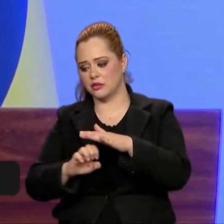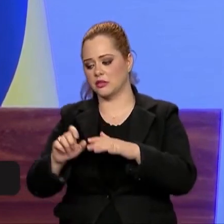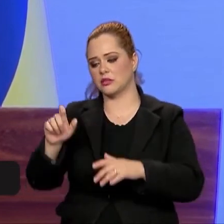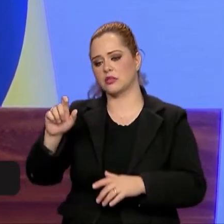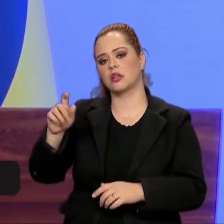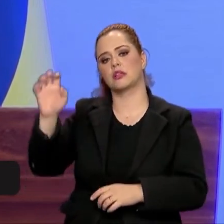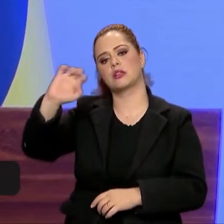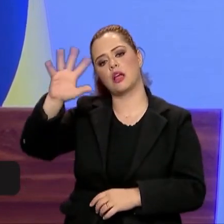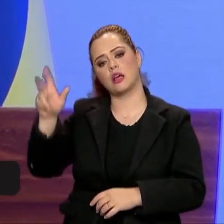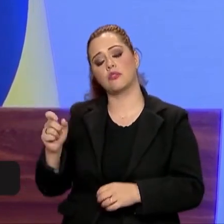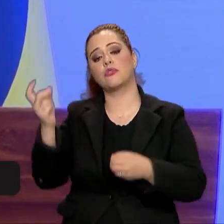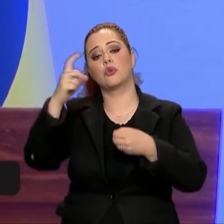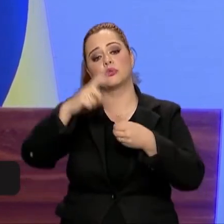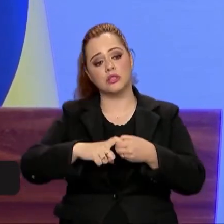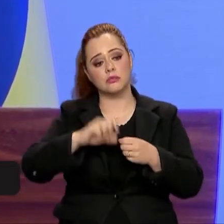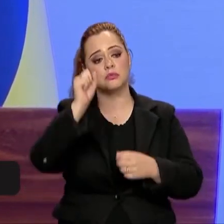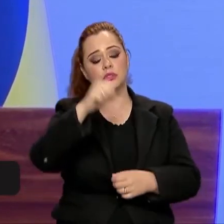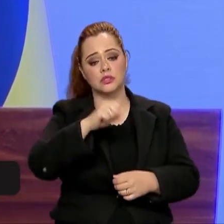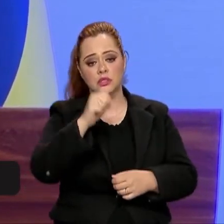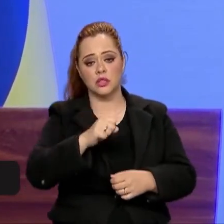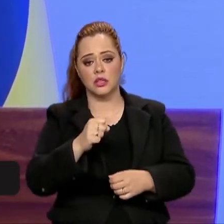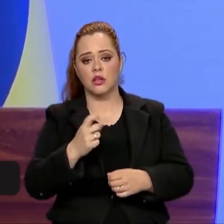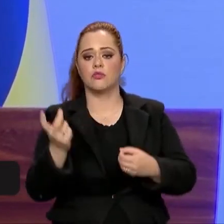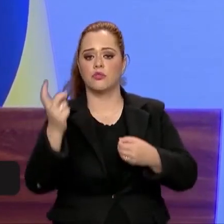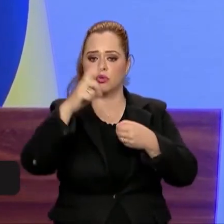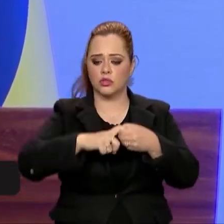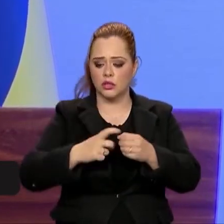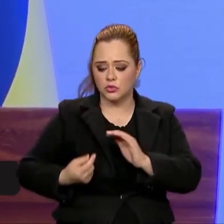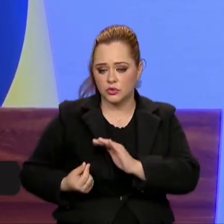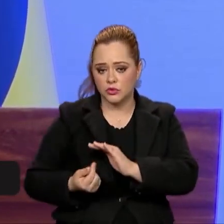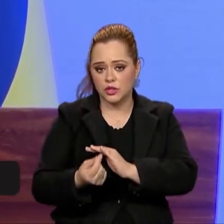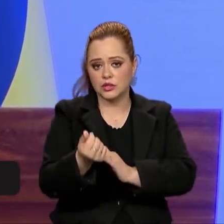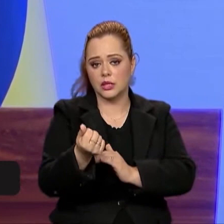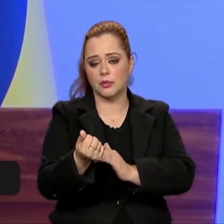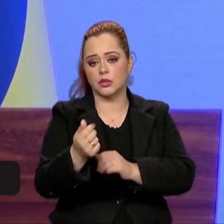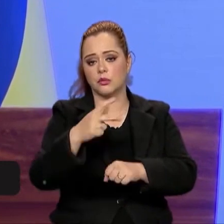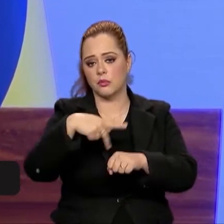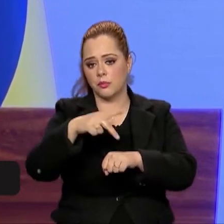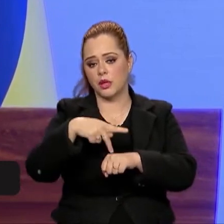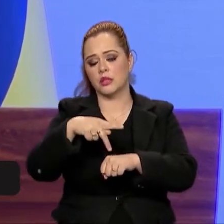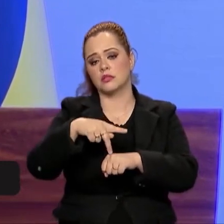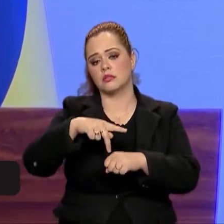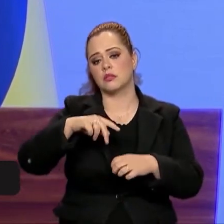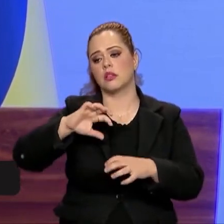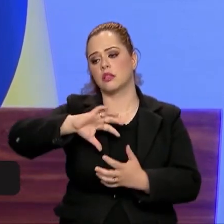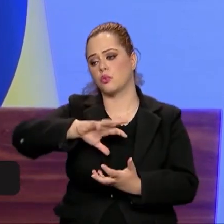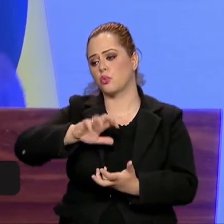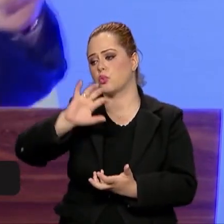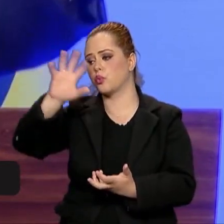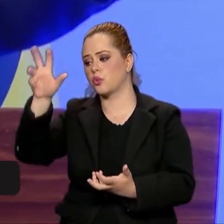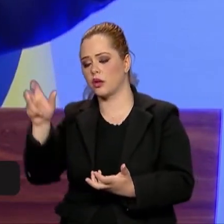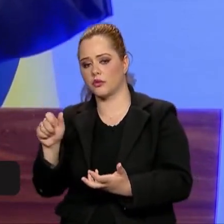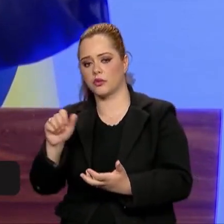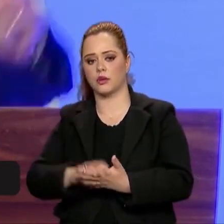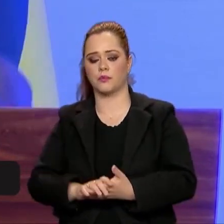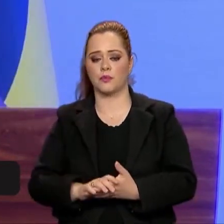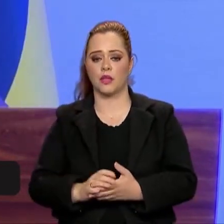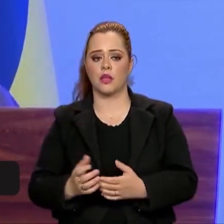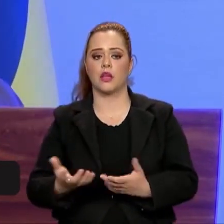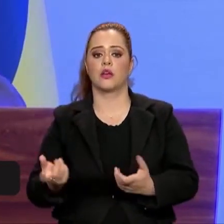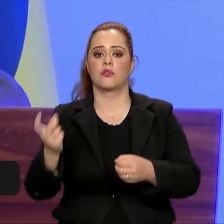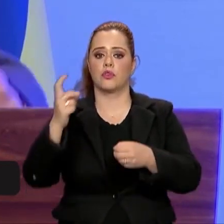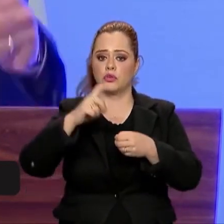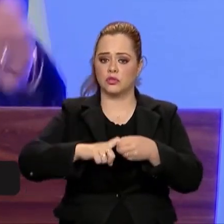valer. Vamos voltar a fazer financiamento para os países africanos. Vamos voltar a fazer investimento para